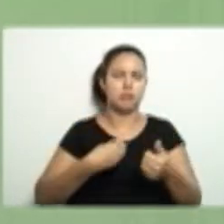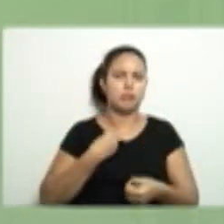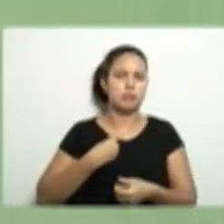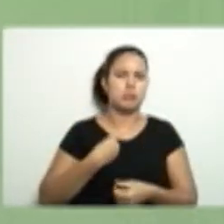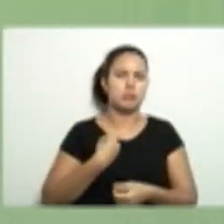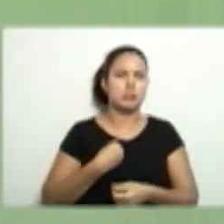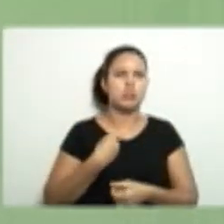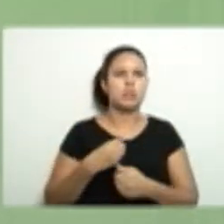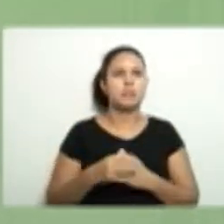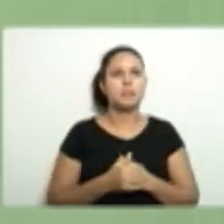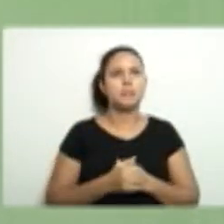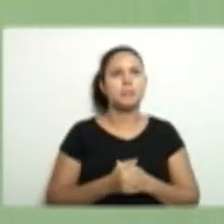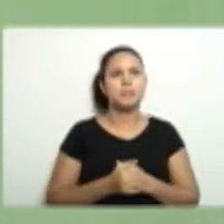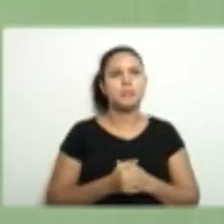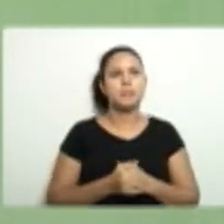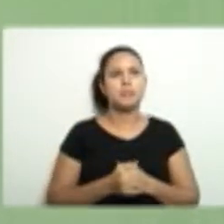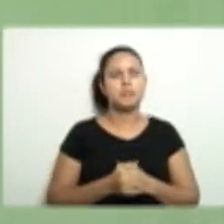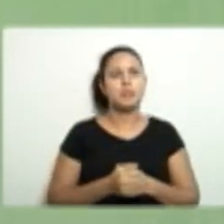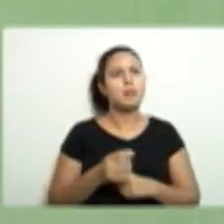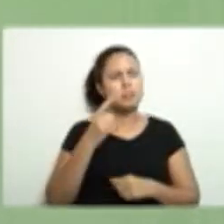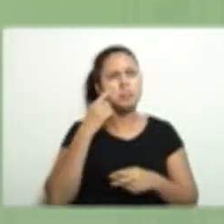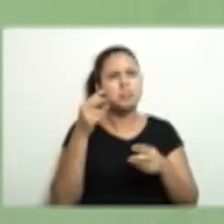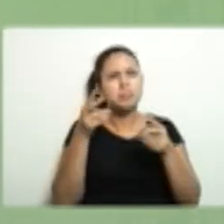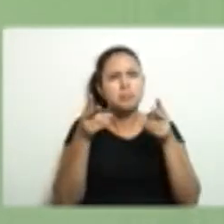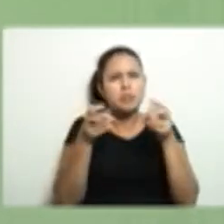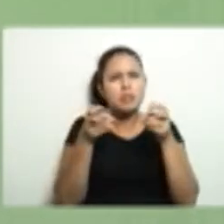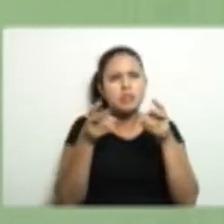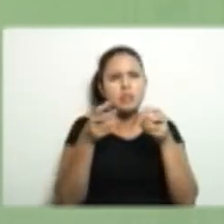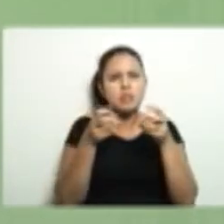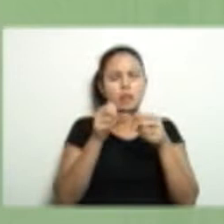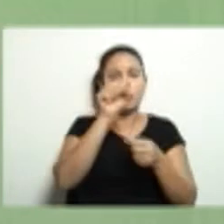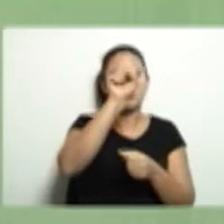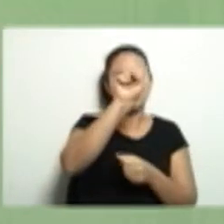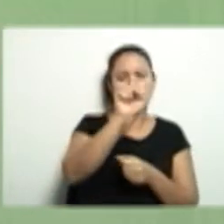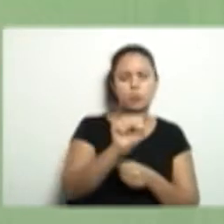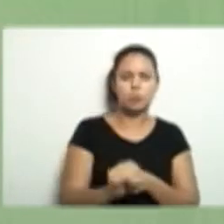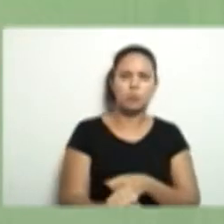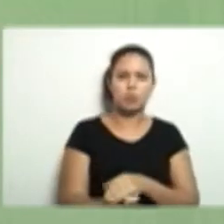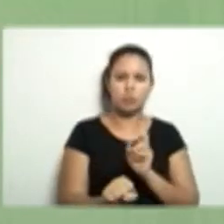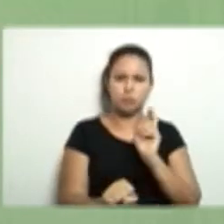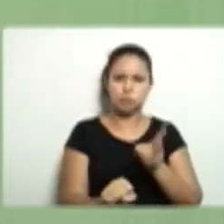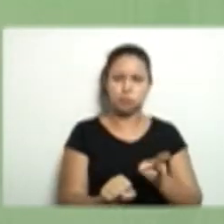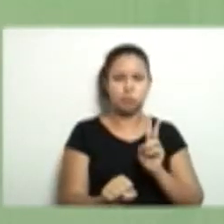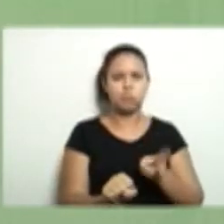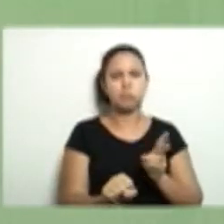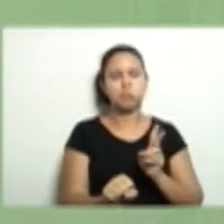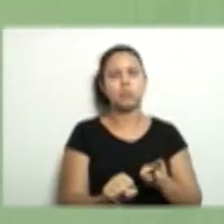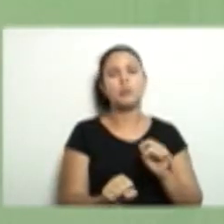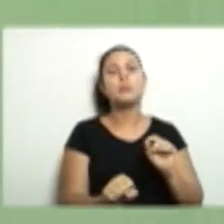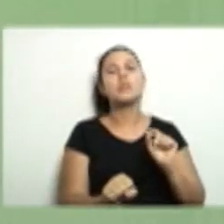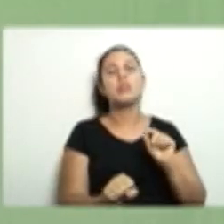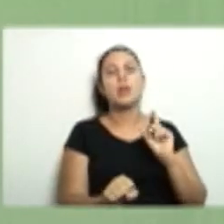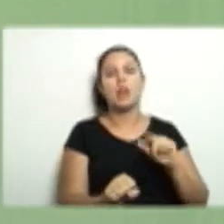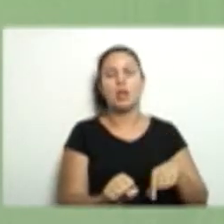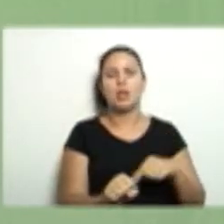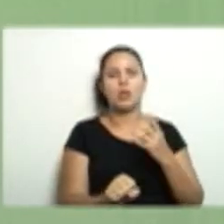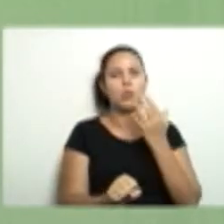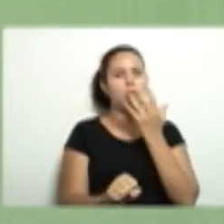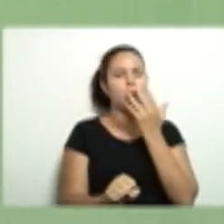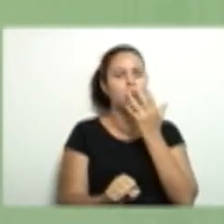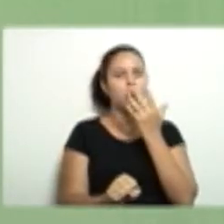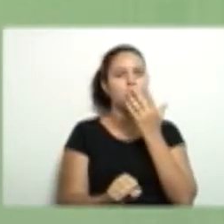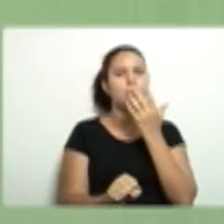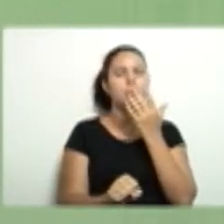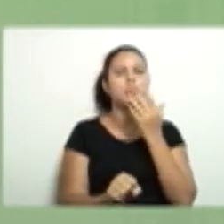linhazinha aqui, onde acima dessa linha estão a concentração das cores que estão